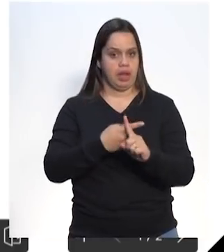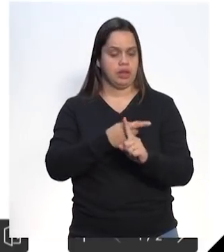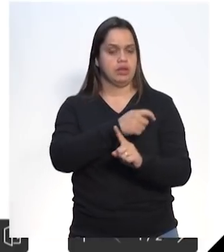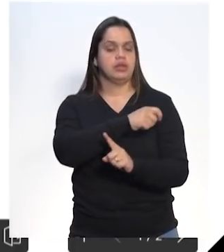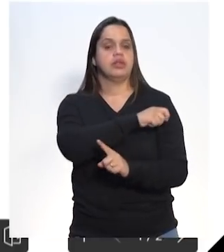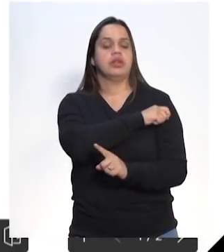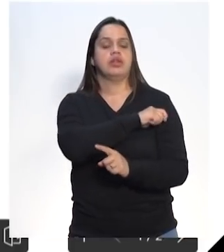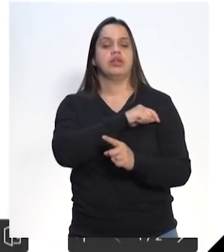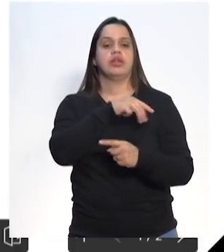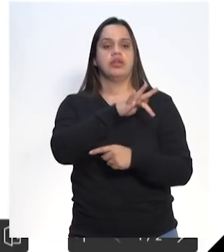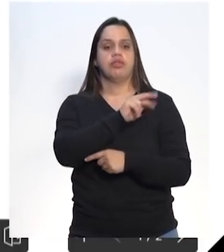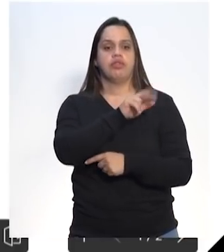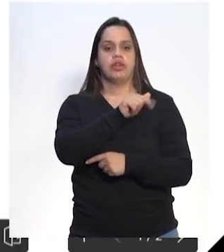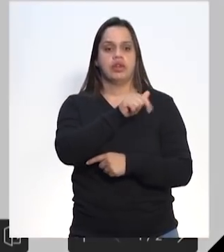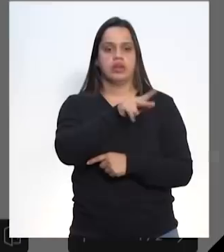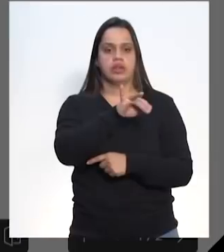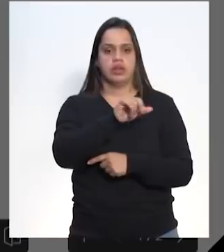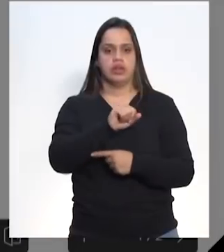tá. Franklin,